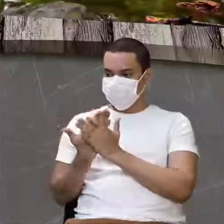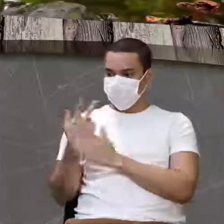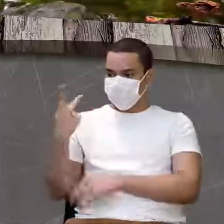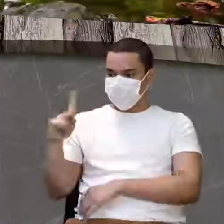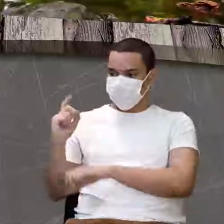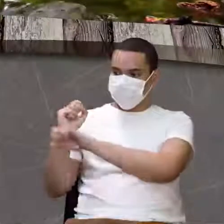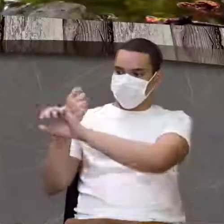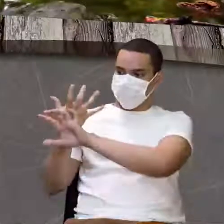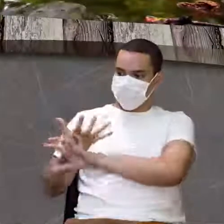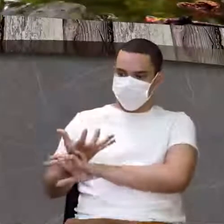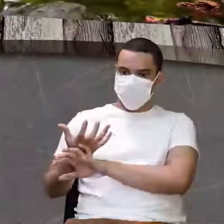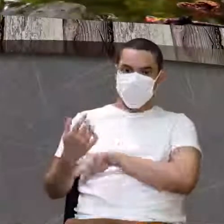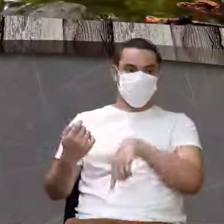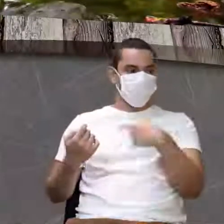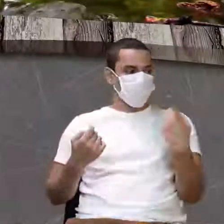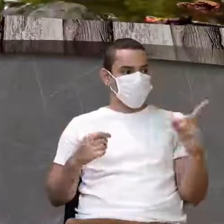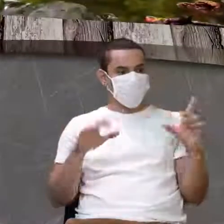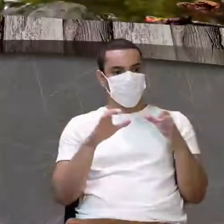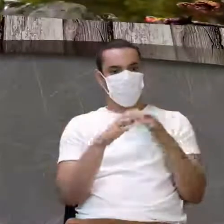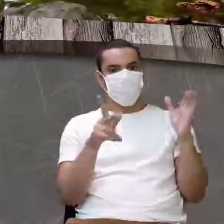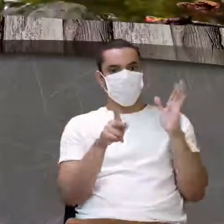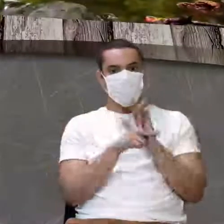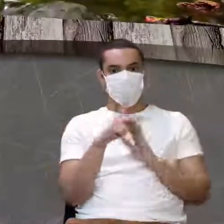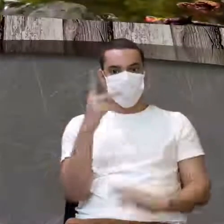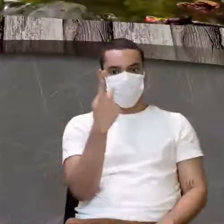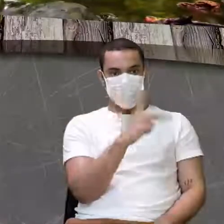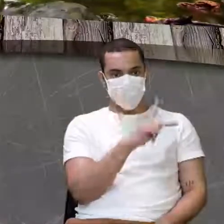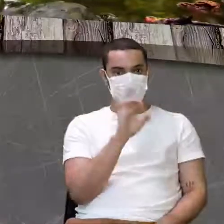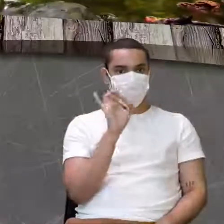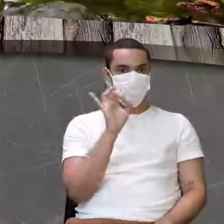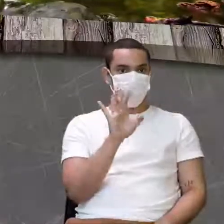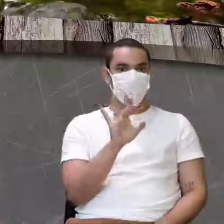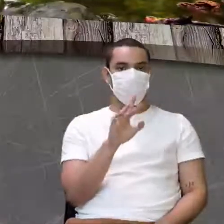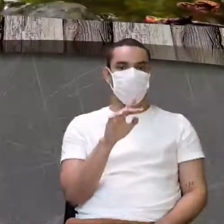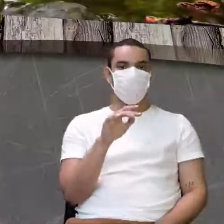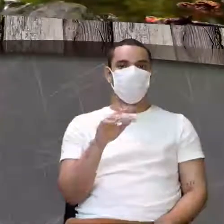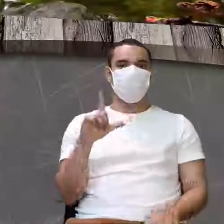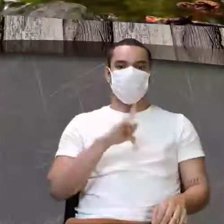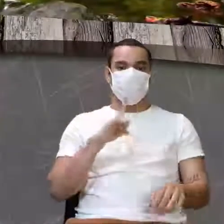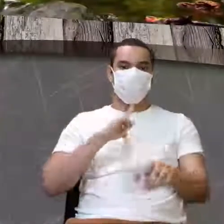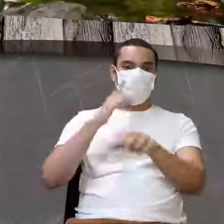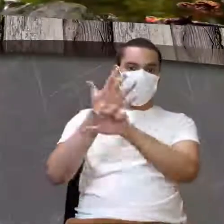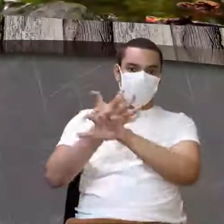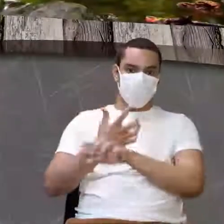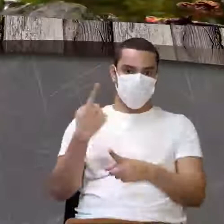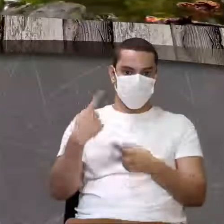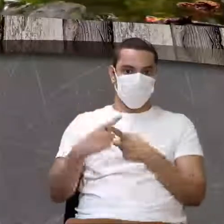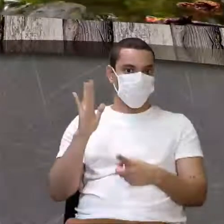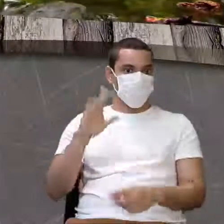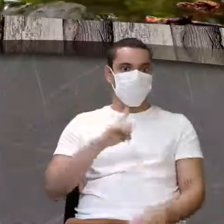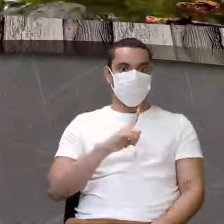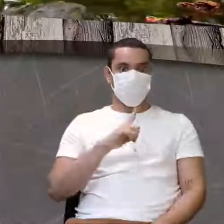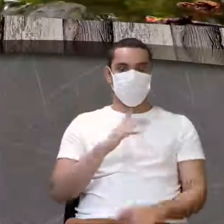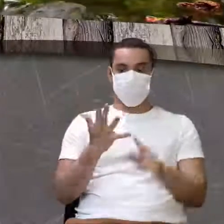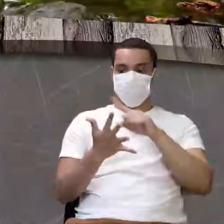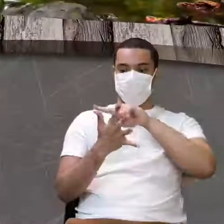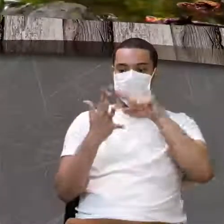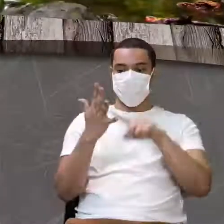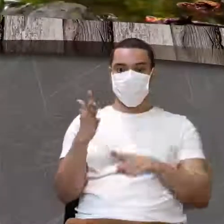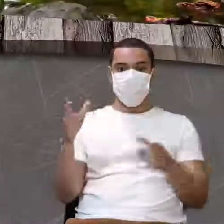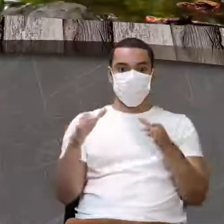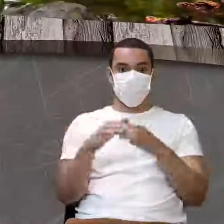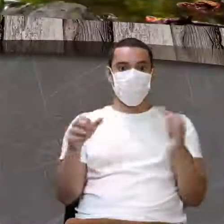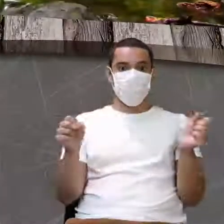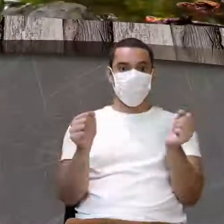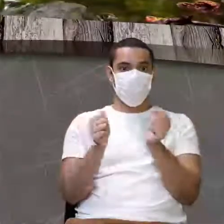dos invertebrados, pode fazer um estudo genético só dos vertebrados, Porque a gente já vai ter aí 5 grupos para poder estar